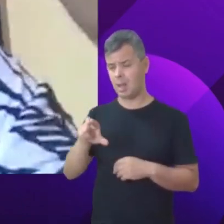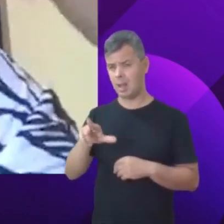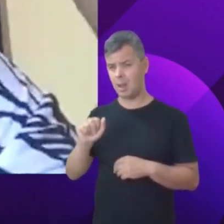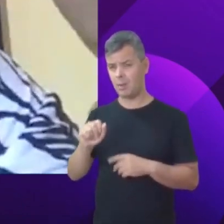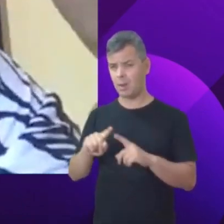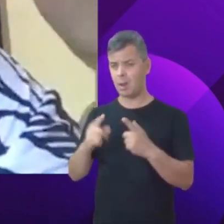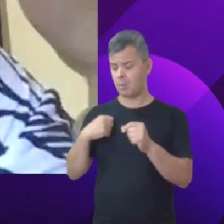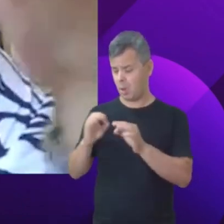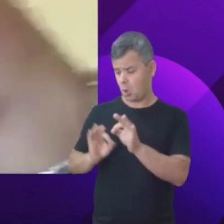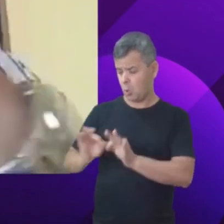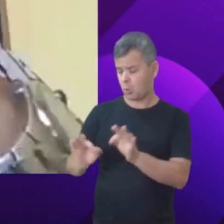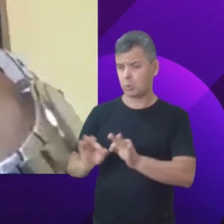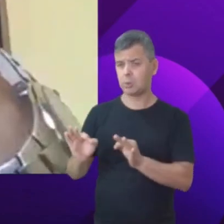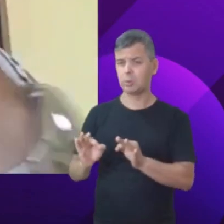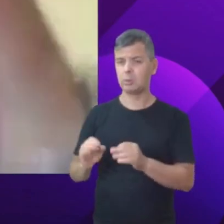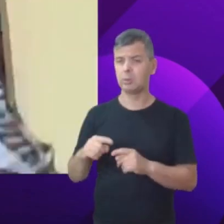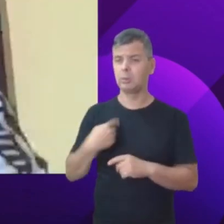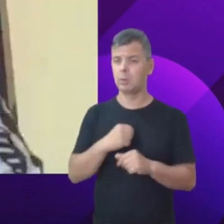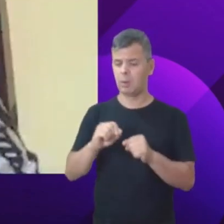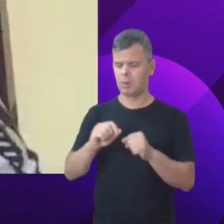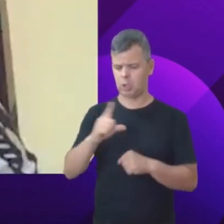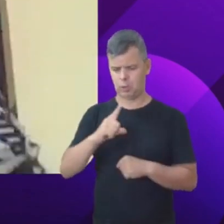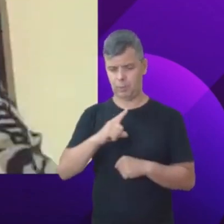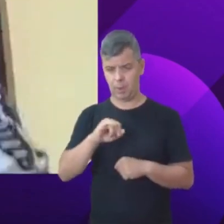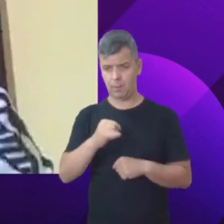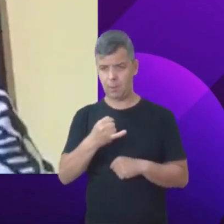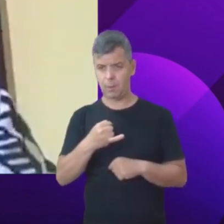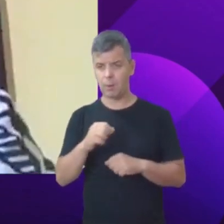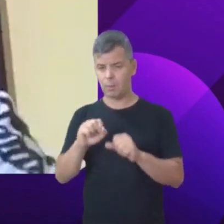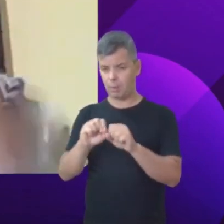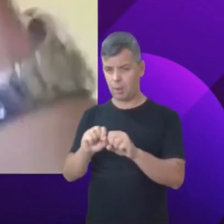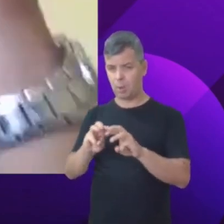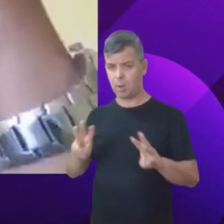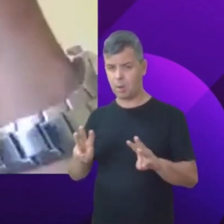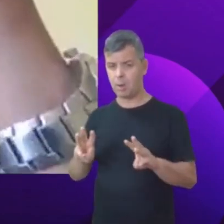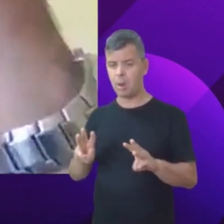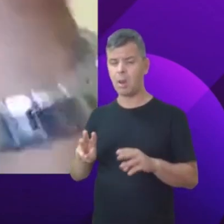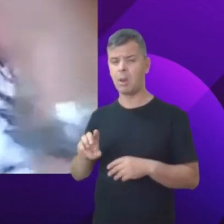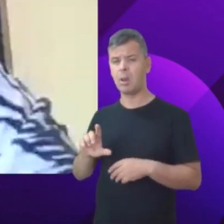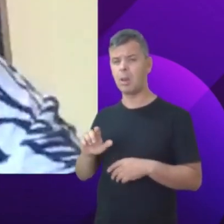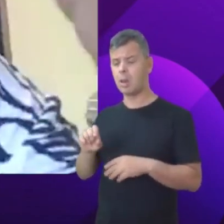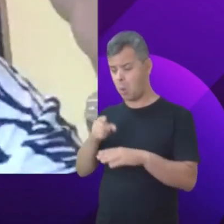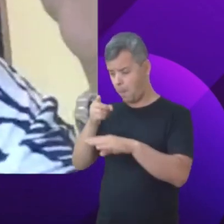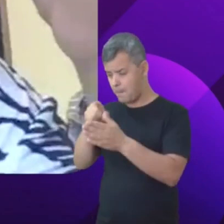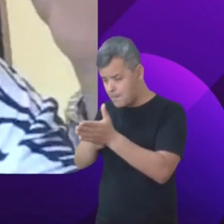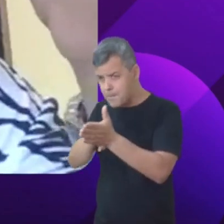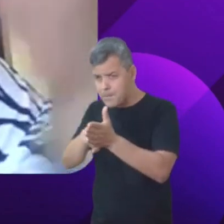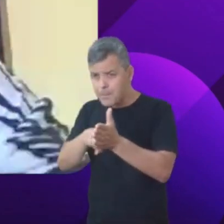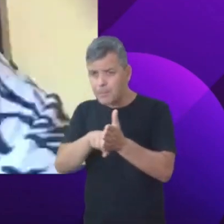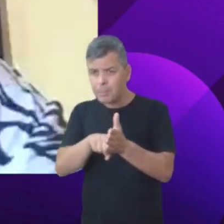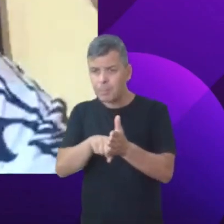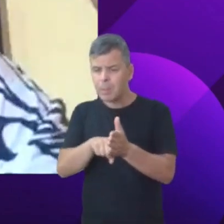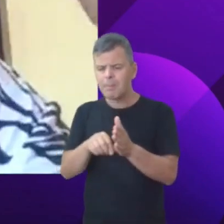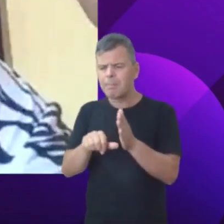é fruto muito dessa organização, que se você tiver oportunidade, vou deixar o link aqui para vocês, né? É uma pesquisa